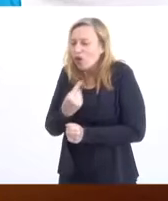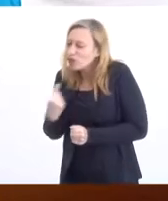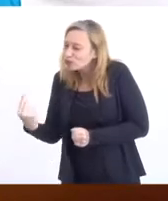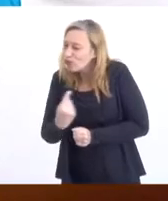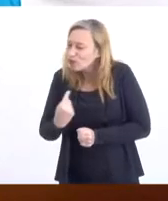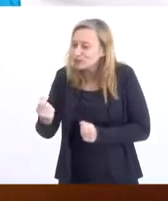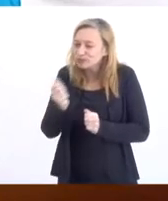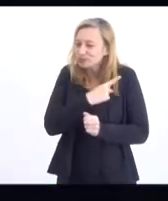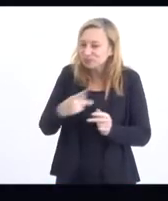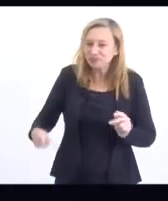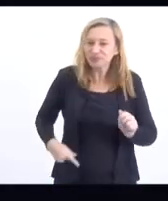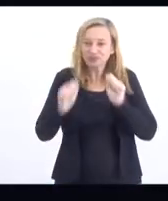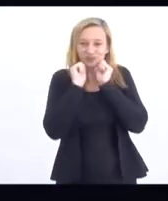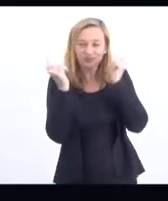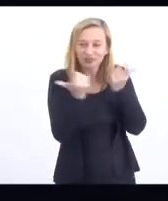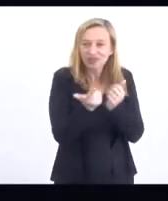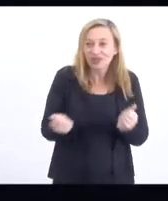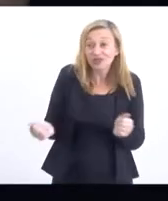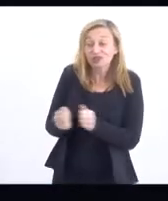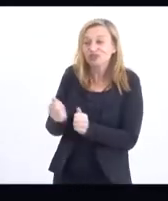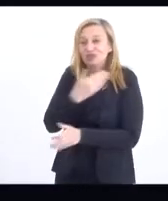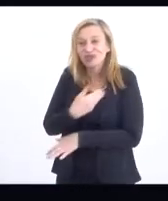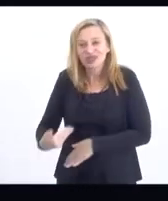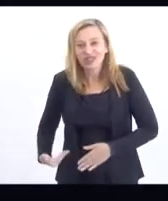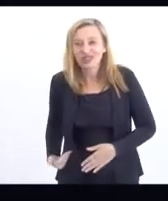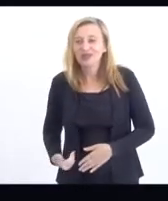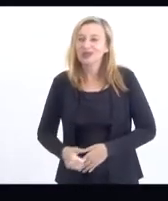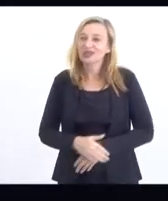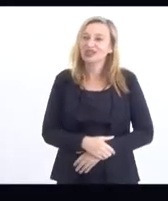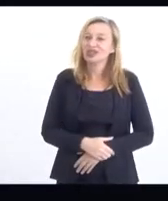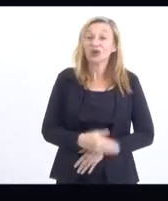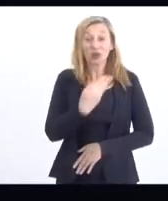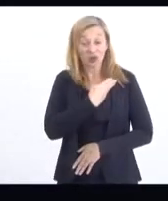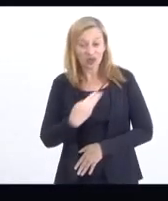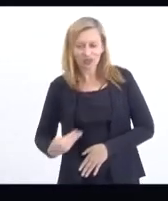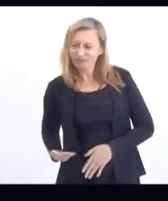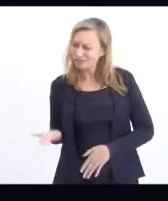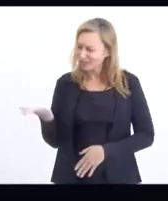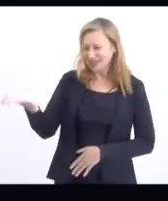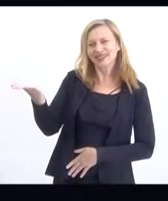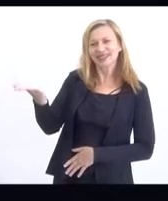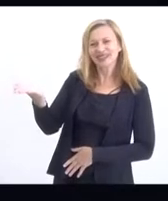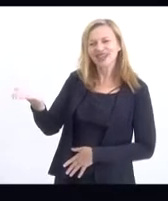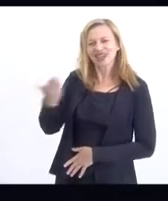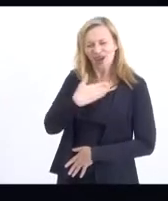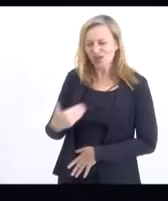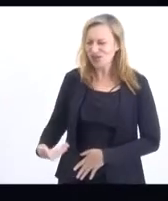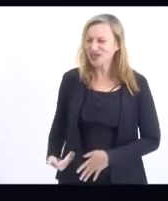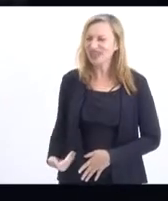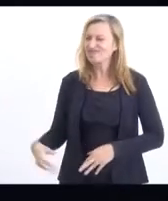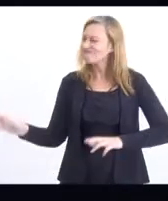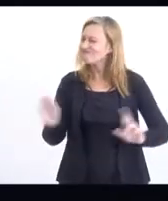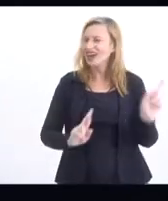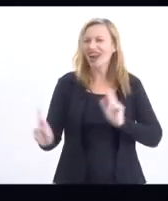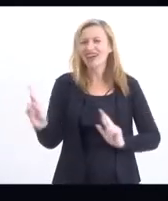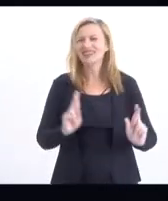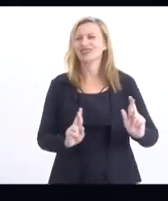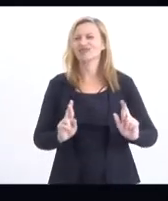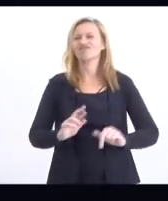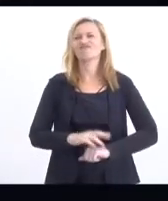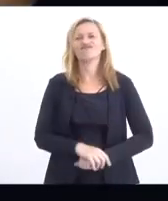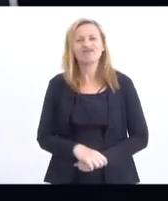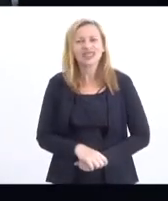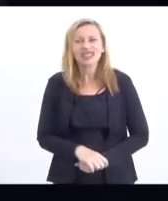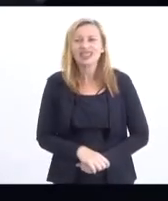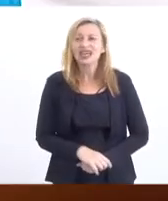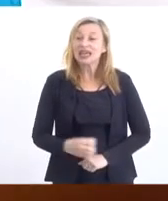presidente da Assembleia, junto ao nosso governador, governador esse, que é um governador de relacionamento.